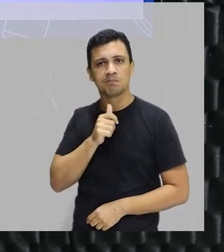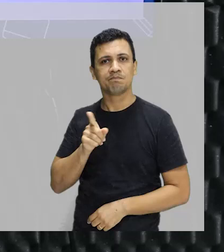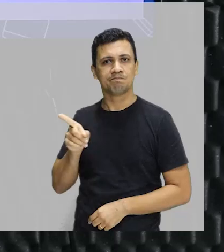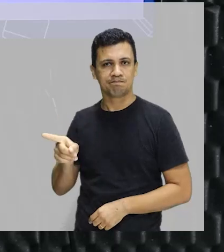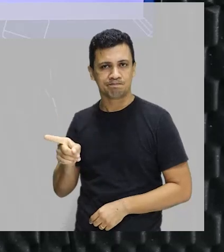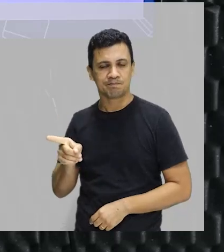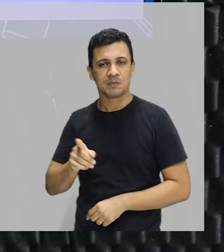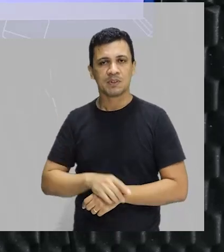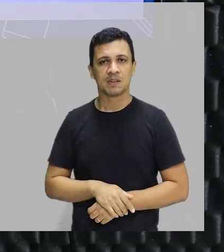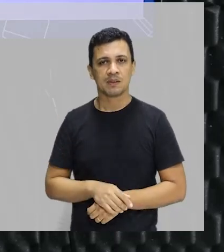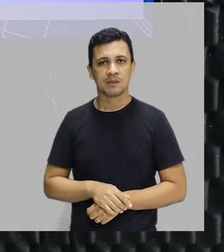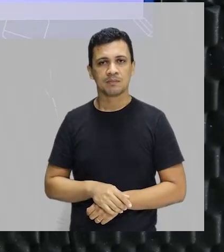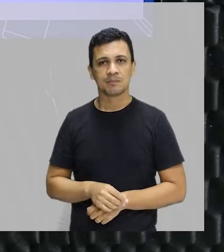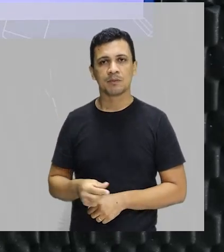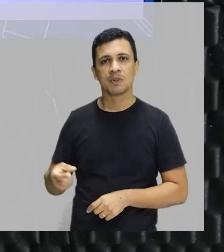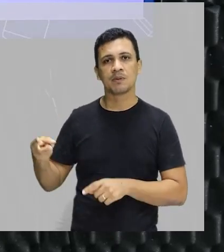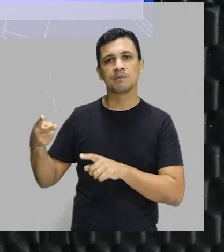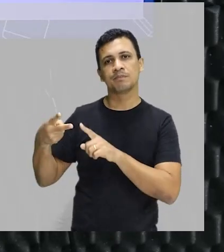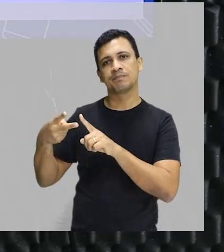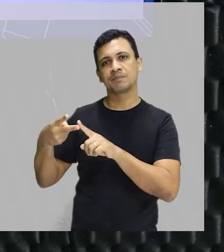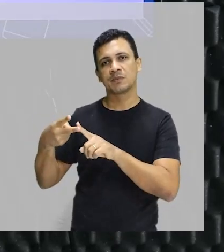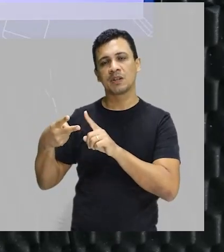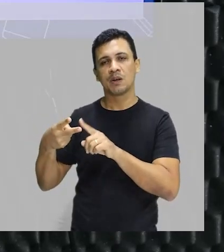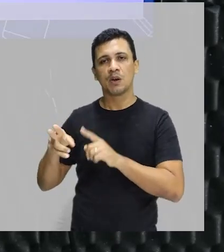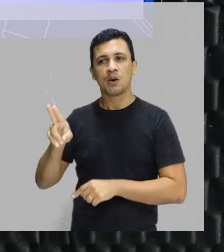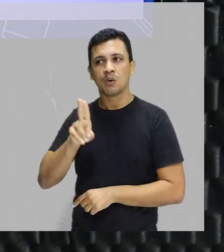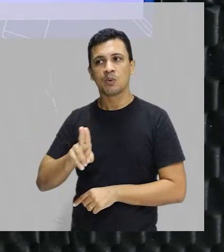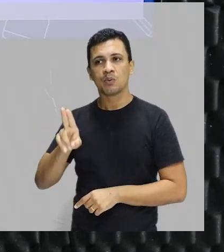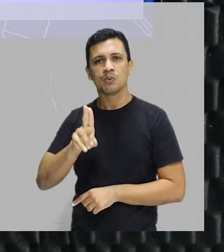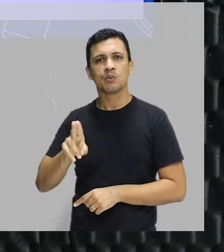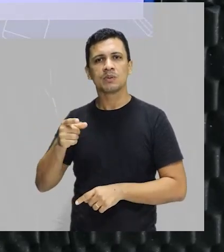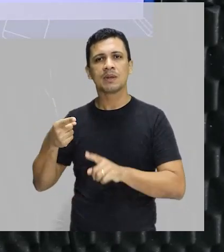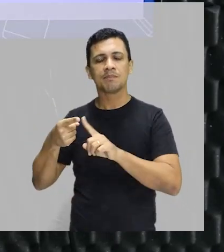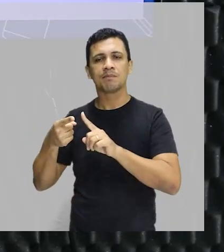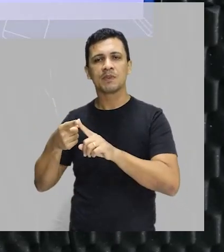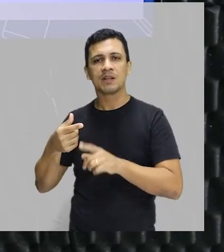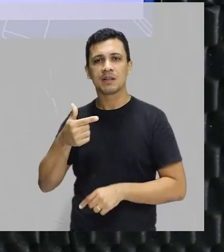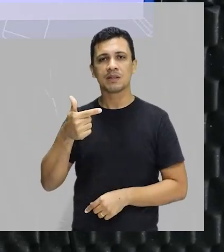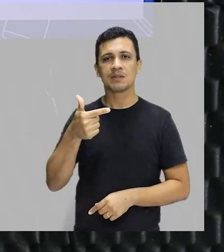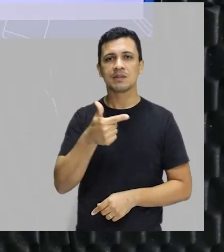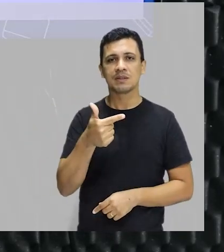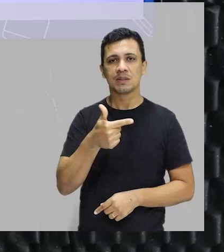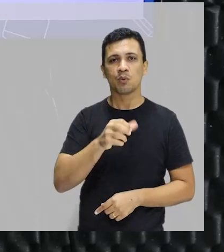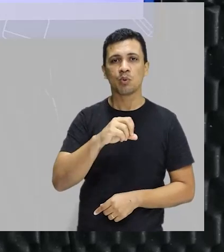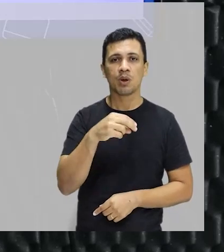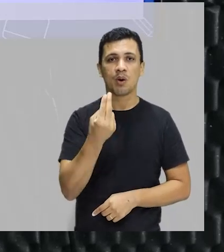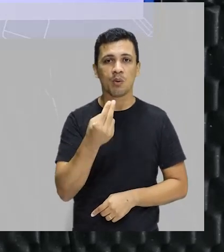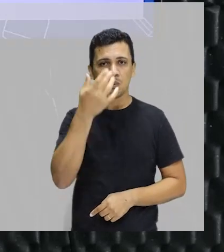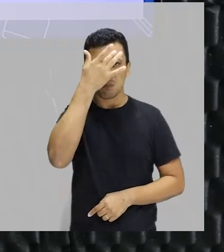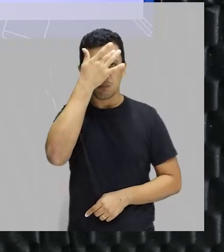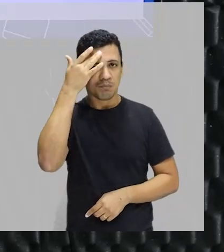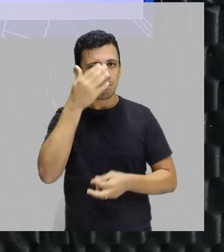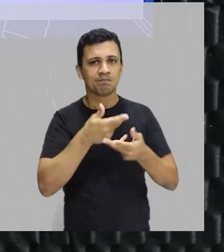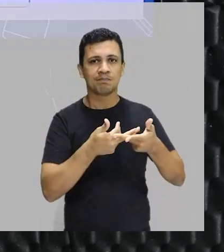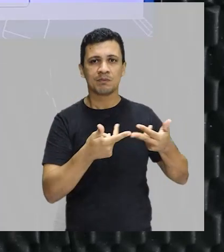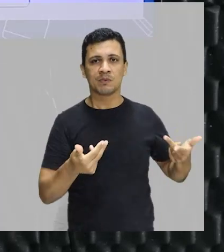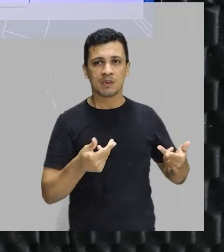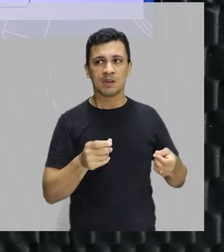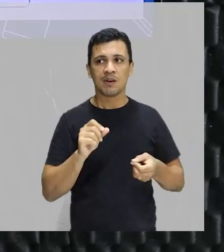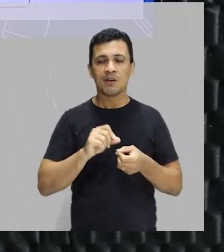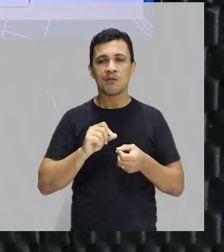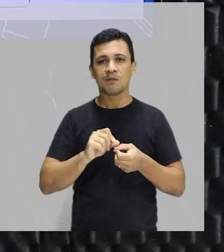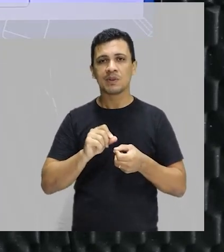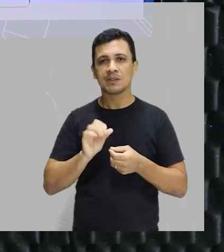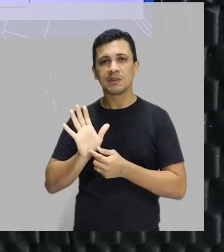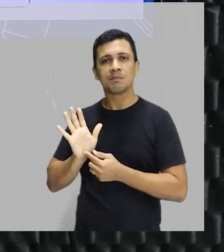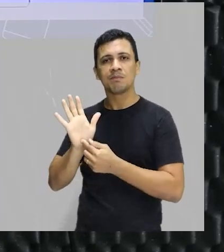sempre para a segunda, you, ou para o plural, we were, they were, fazendo essas